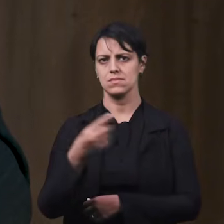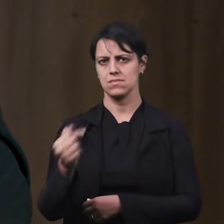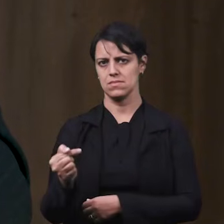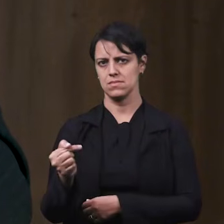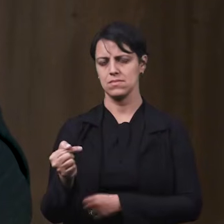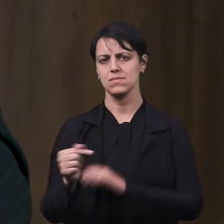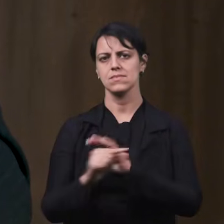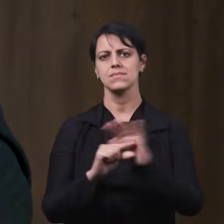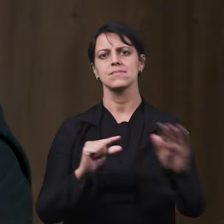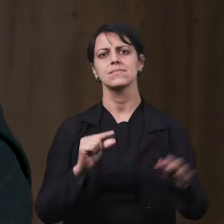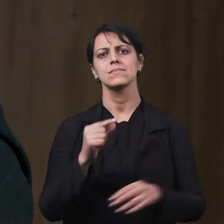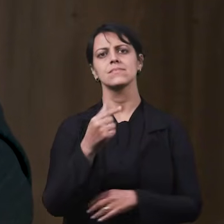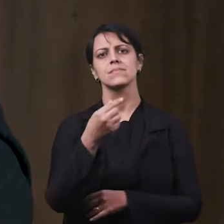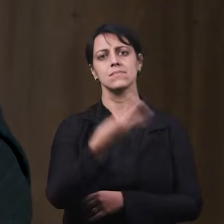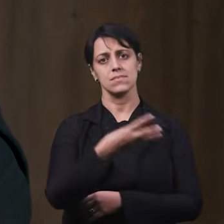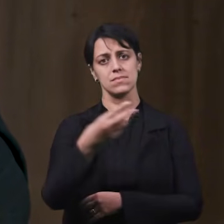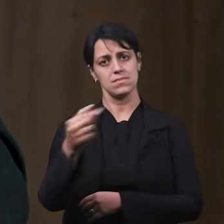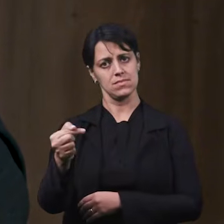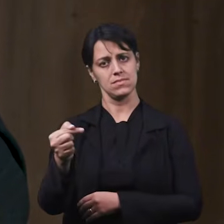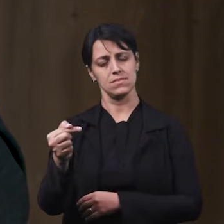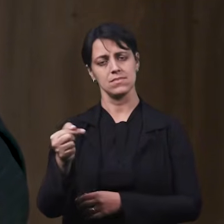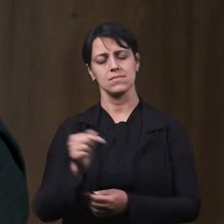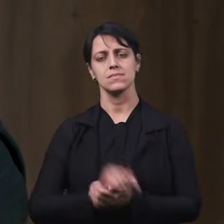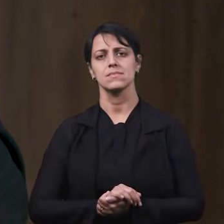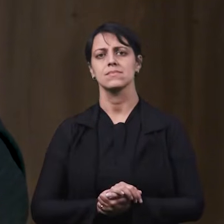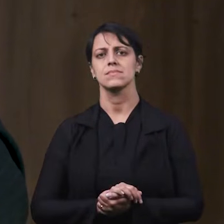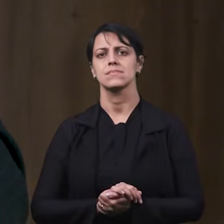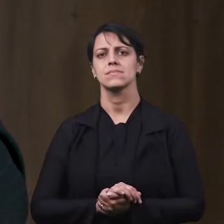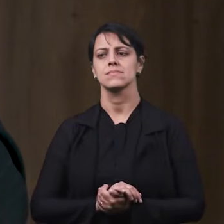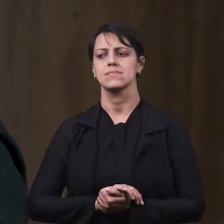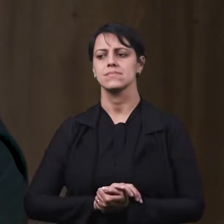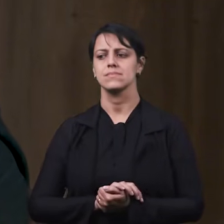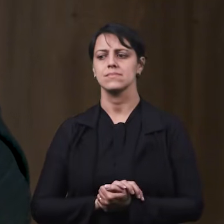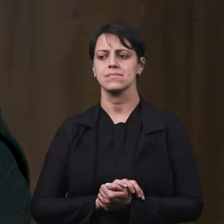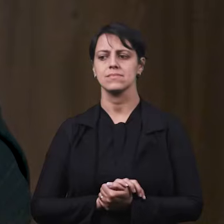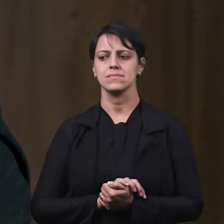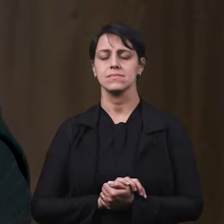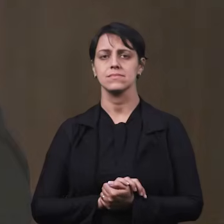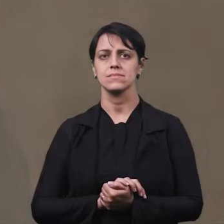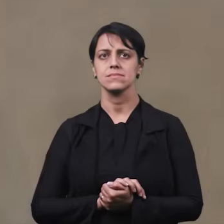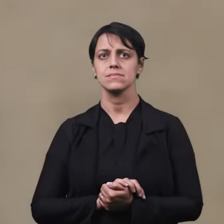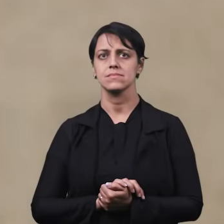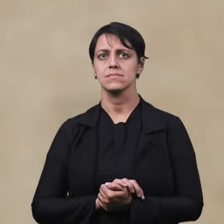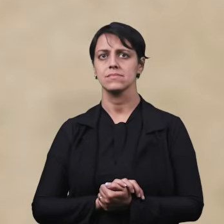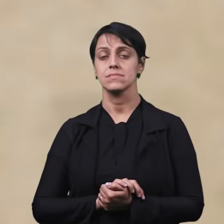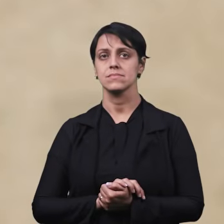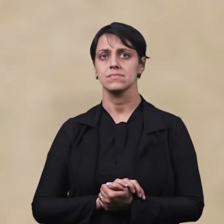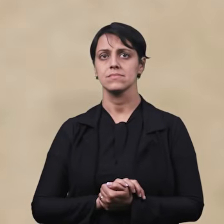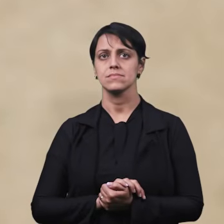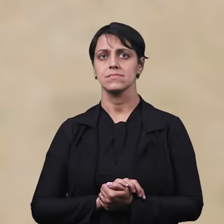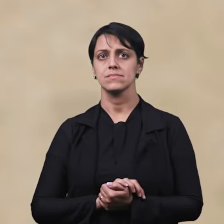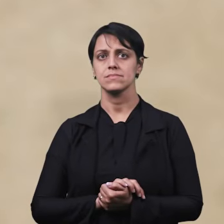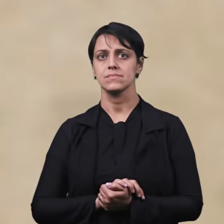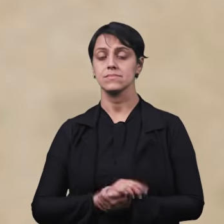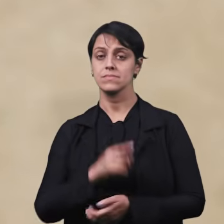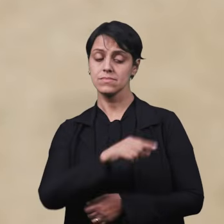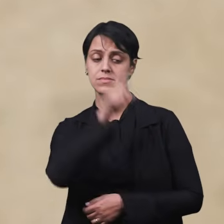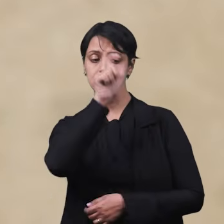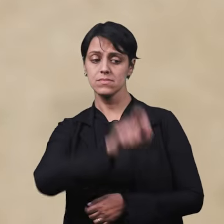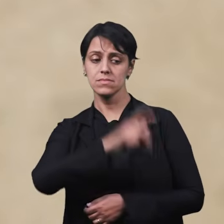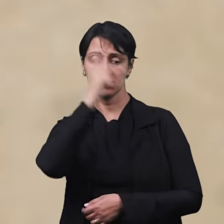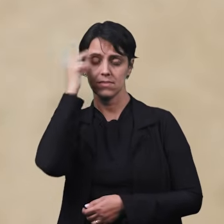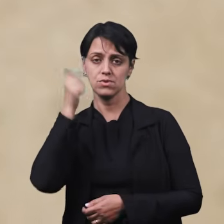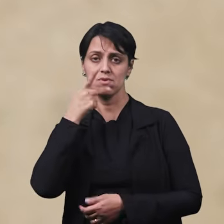37, verso 37 também. Salmo número 37, versículo 37. Nota o homem sincero